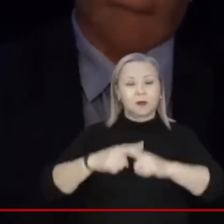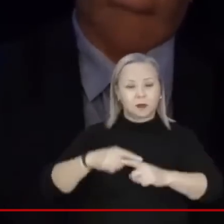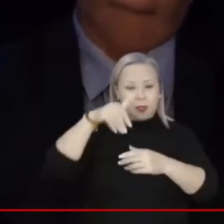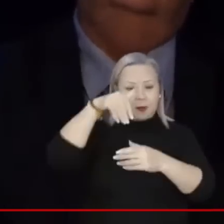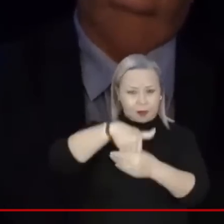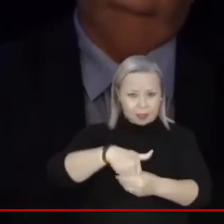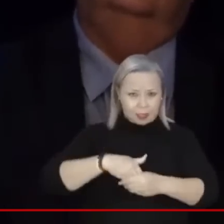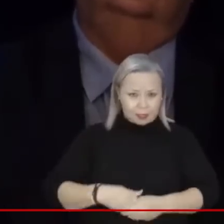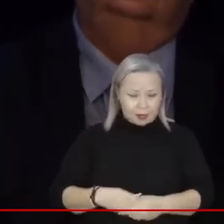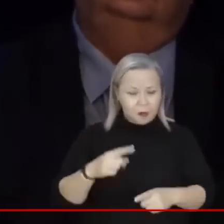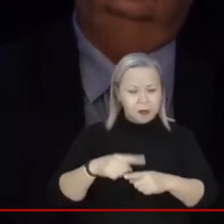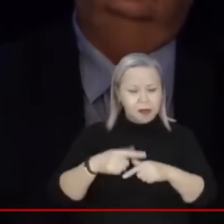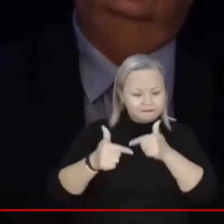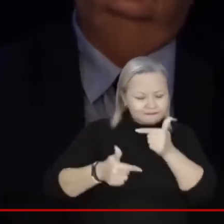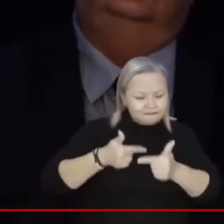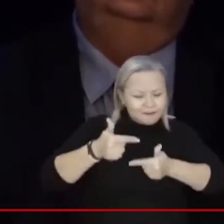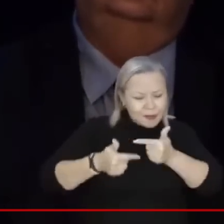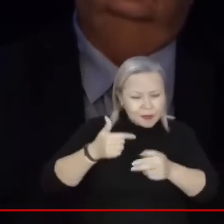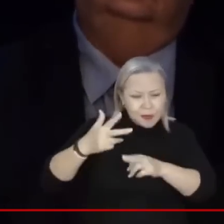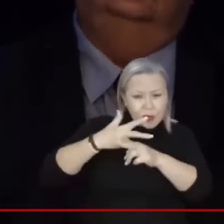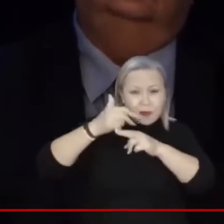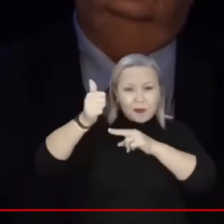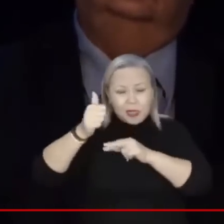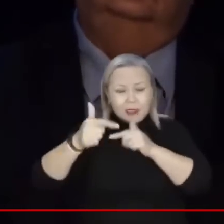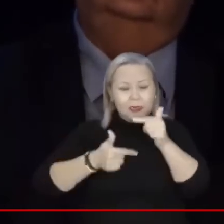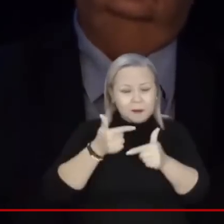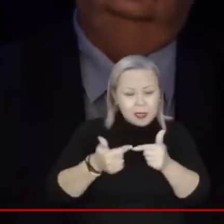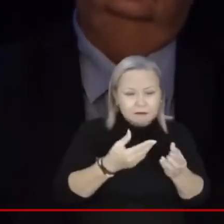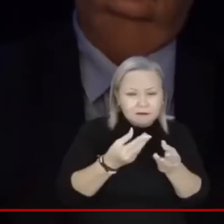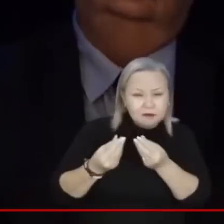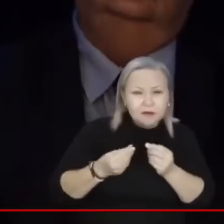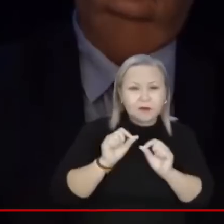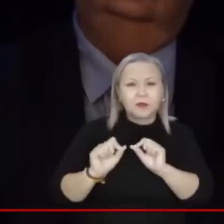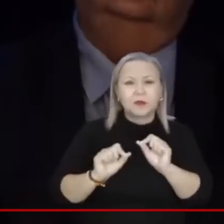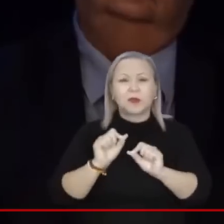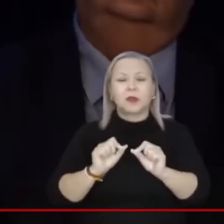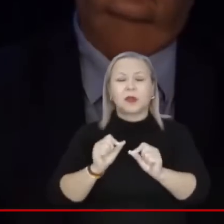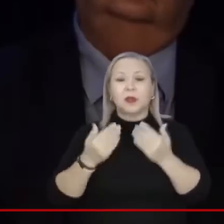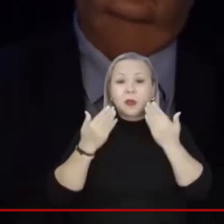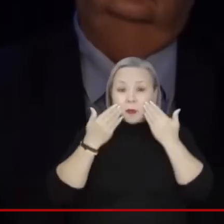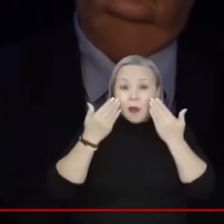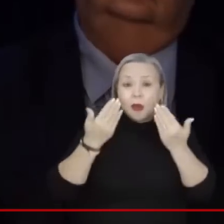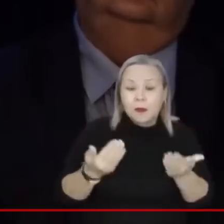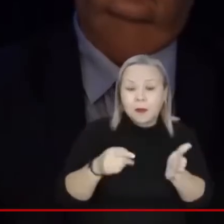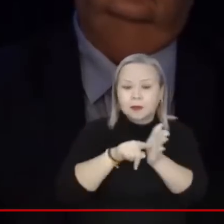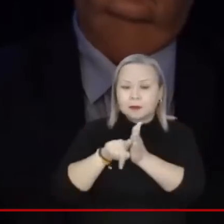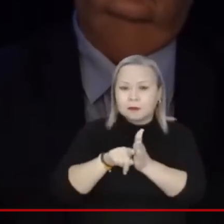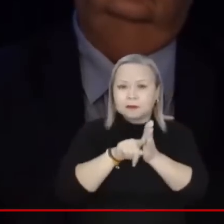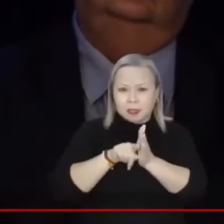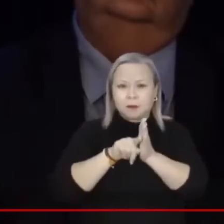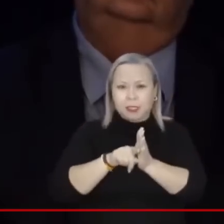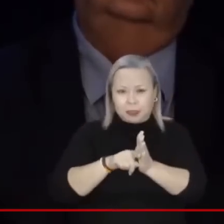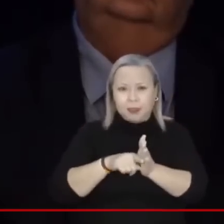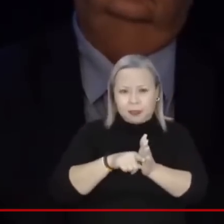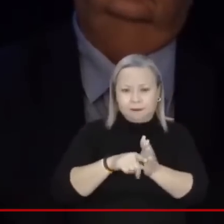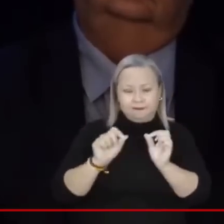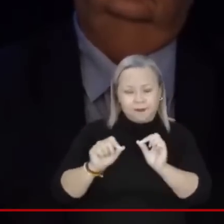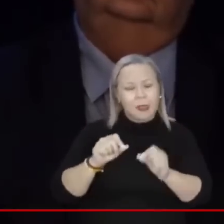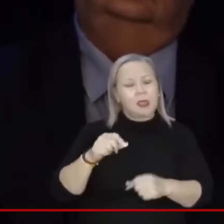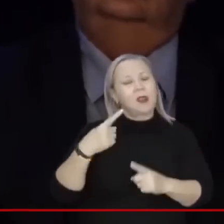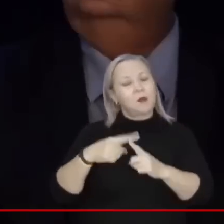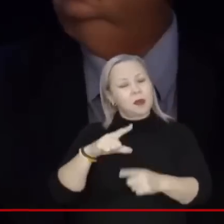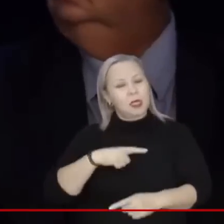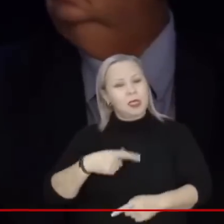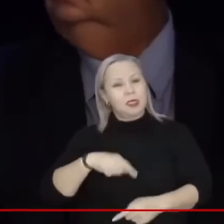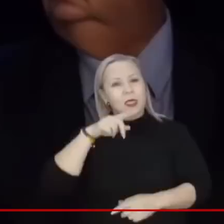trabalhou tanto para ganhar, está trabalhando tanto para apresentar esse diagnóstico do Estado? Porque nós temos um projeto para o país, e é um projeto muito,